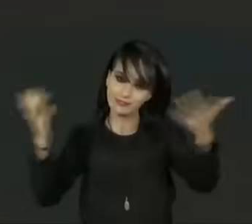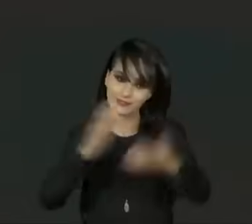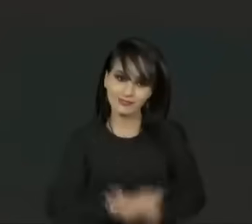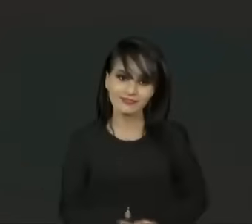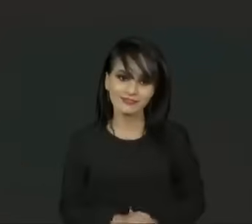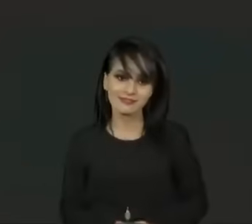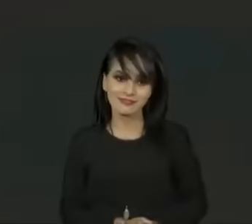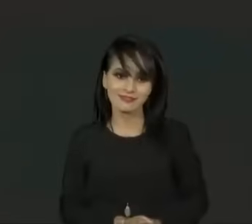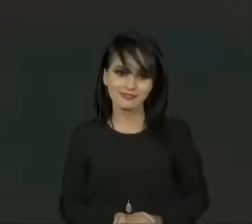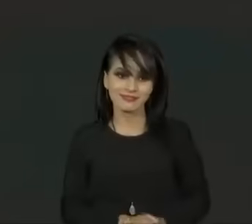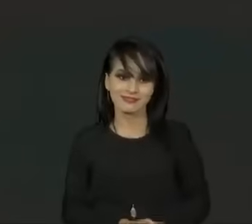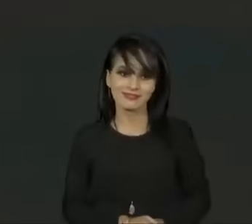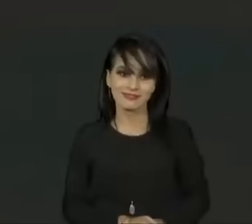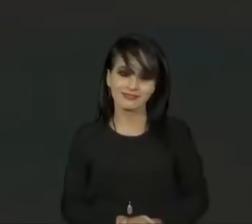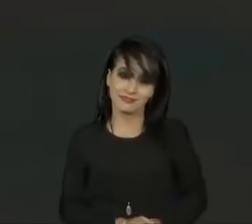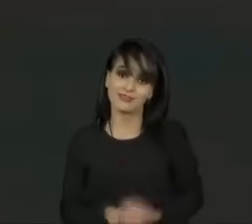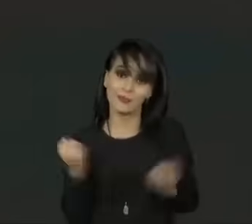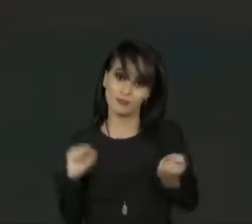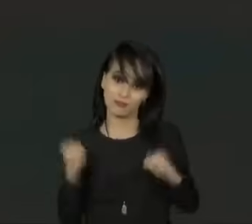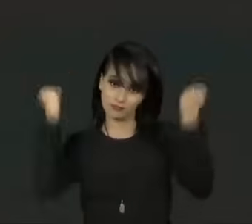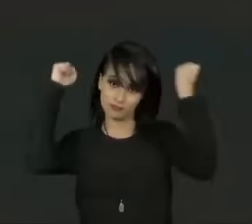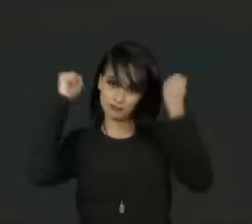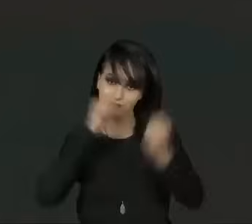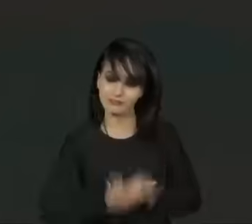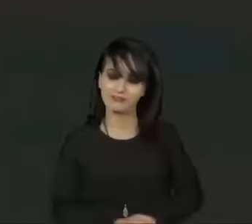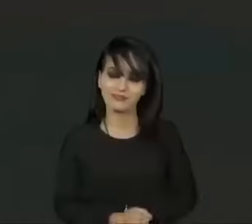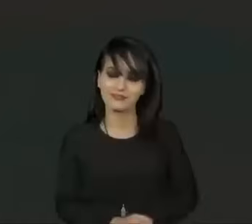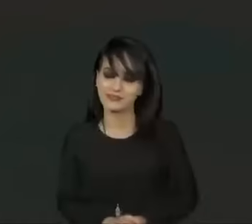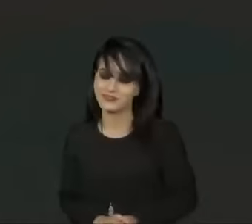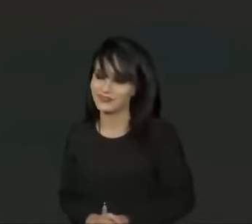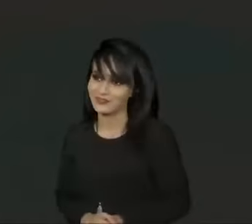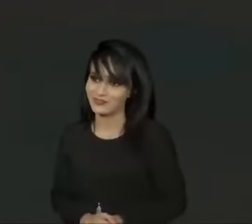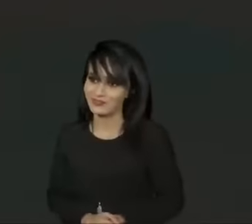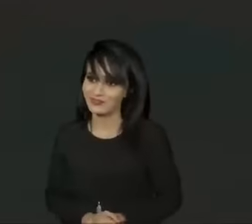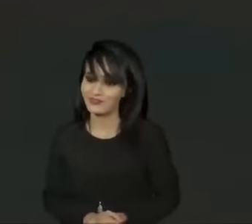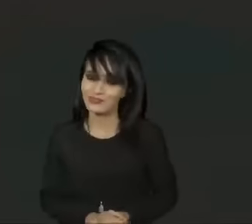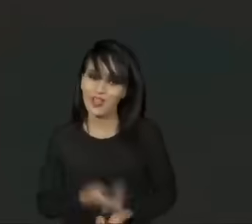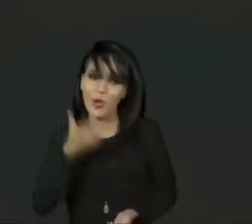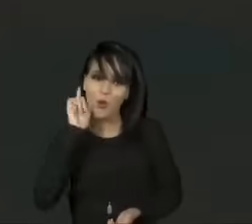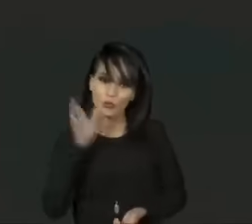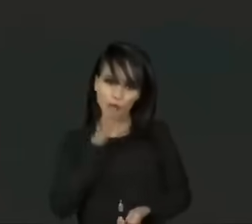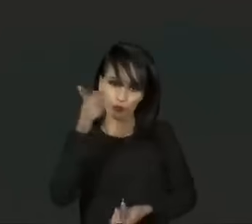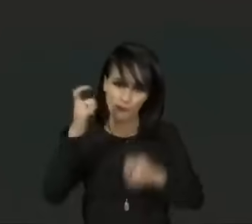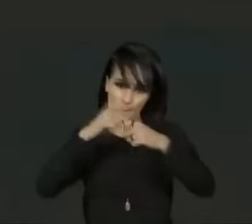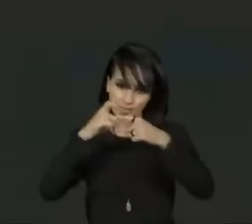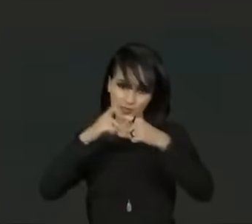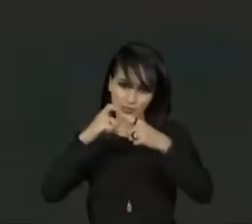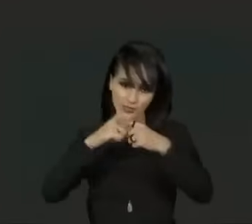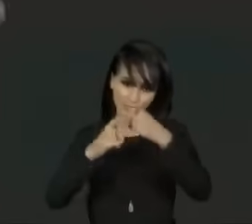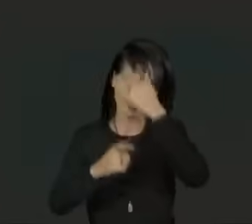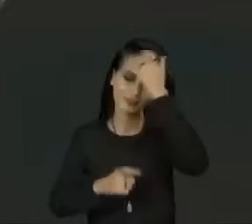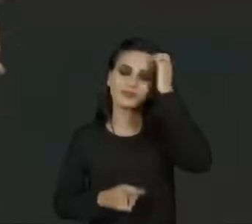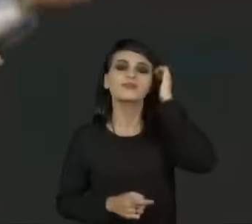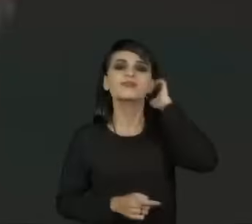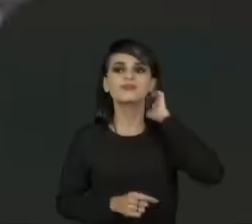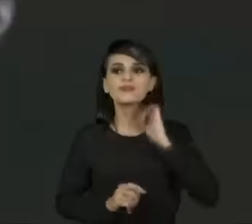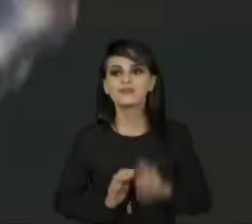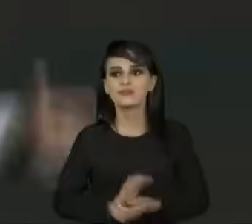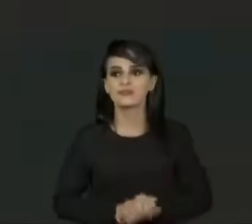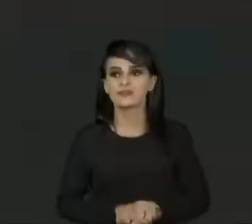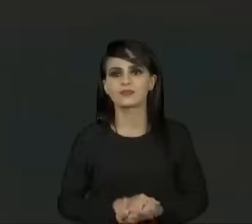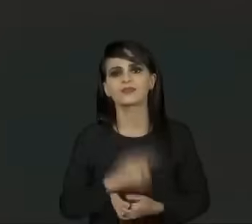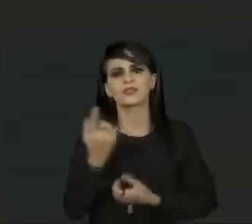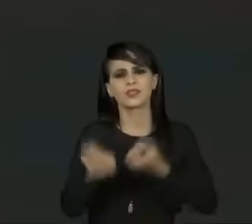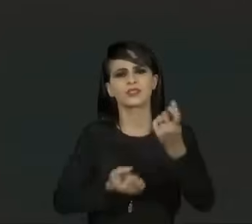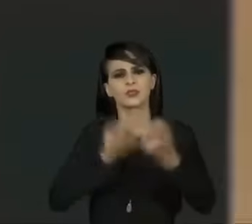direito o estresse eu ontem fui no médico meu médico que eu vou de